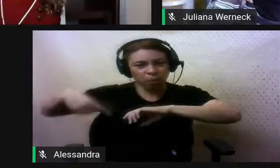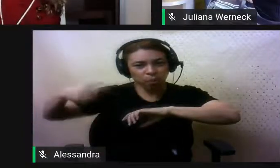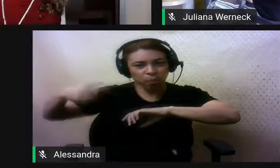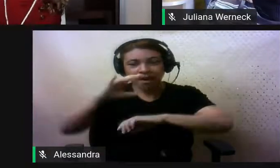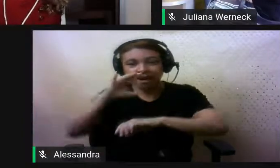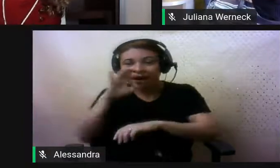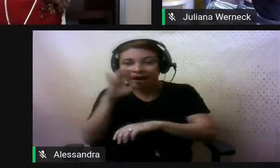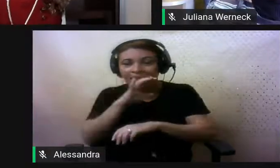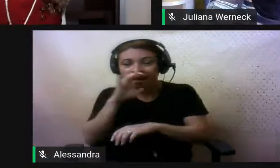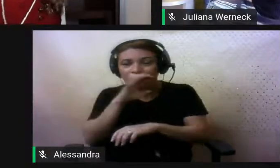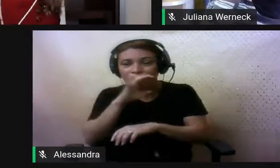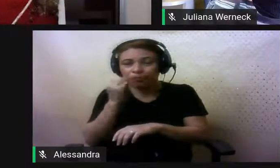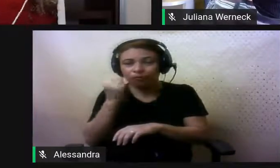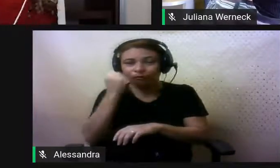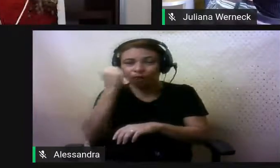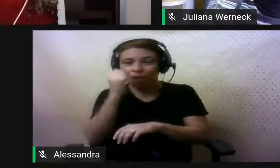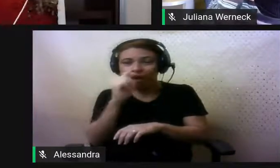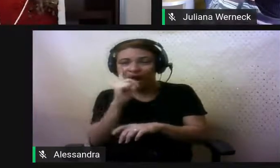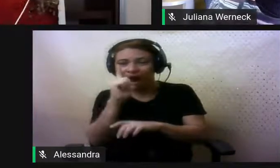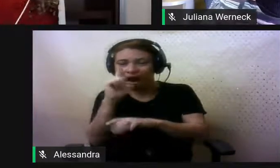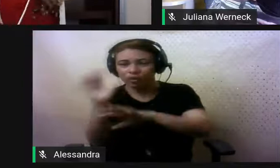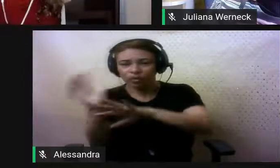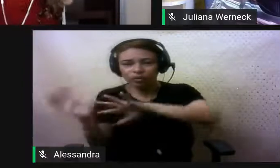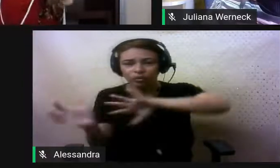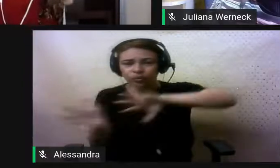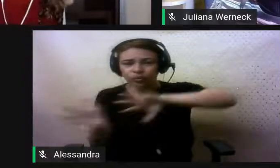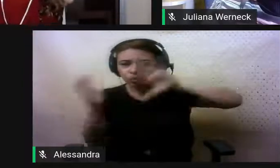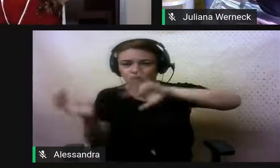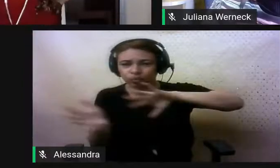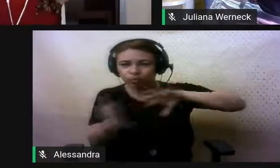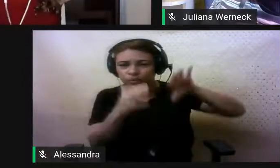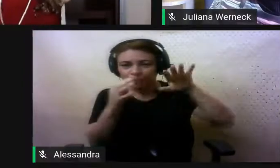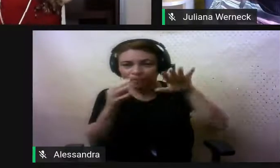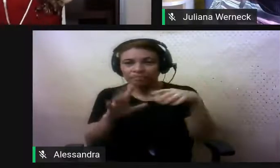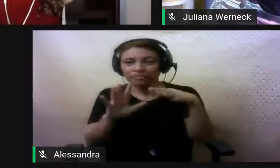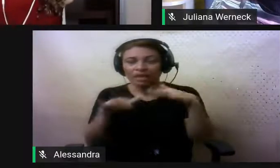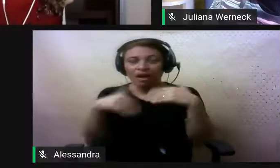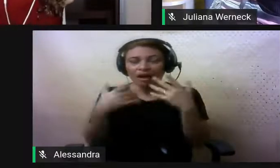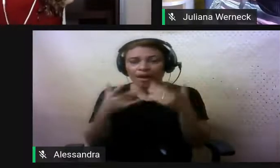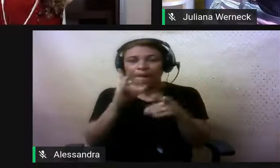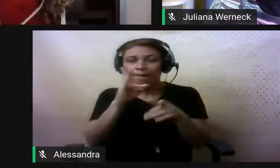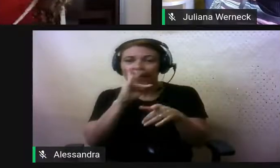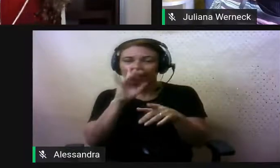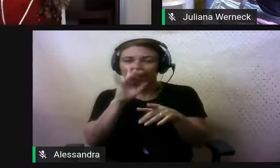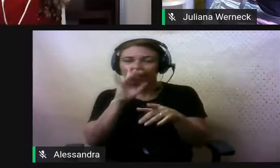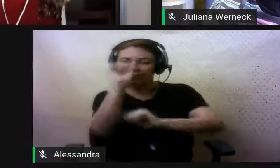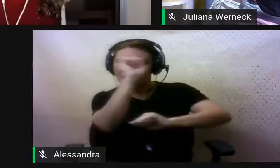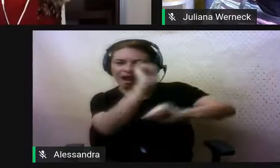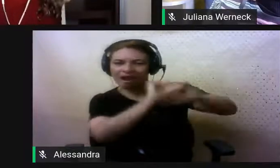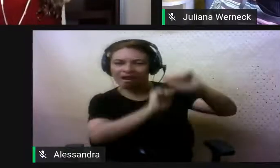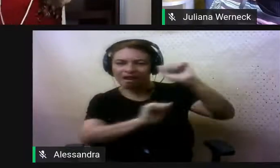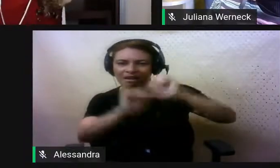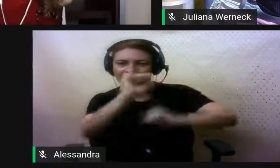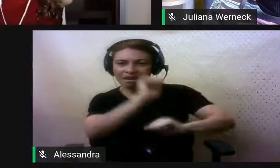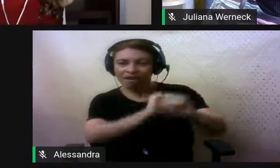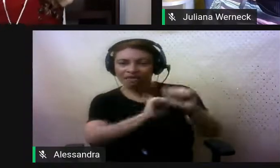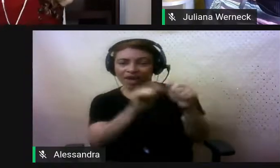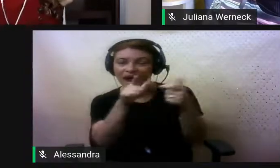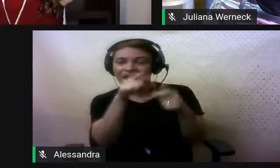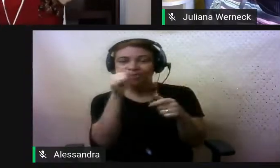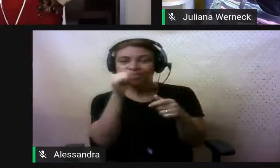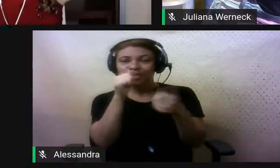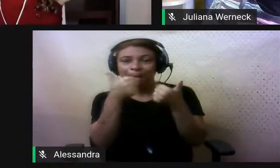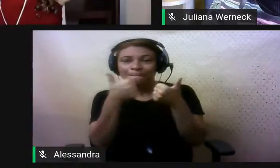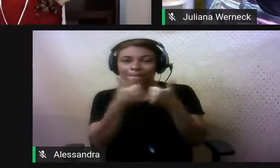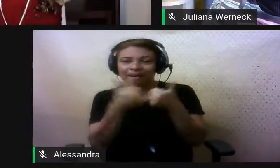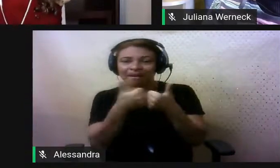forte, para essa bomba d'água jogar água no outro trator. E enquanto meu pai estava lavando o trator, eu fiquei em volta dele brincando.